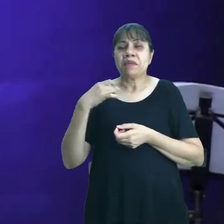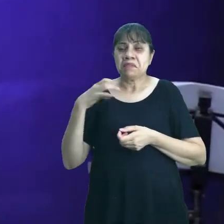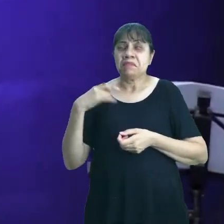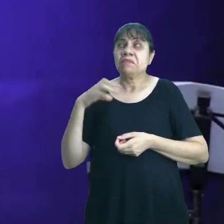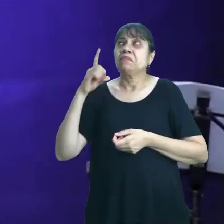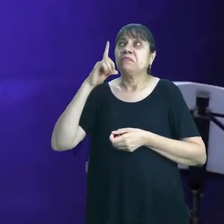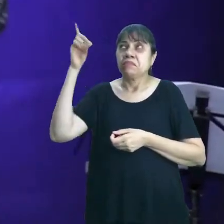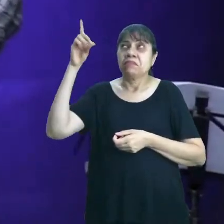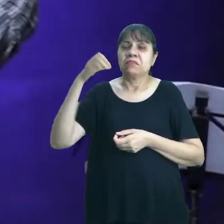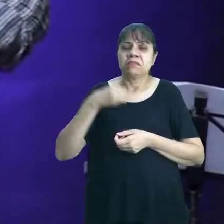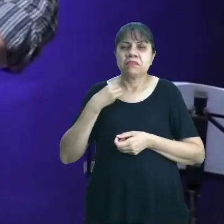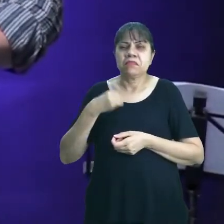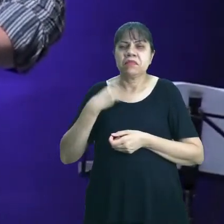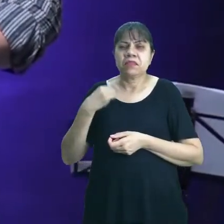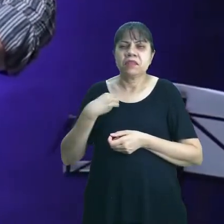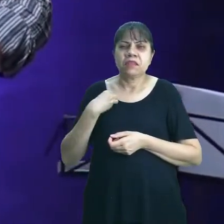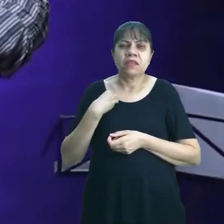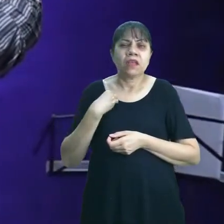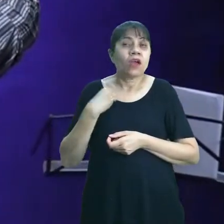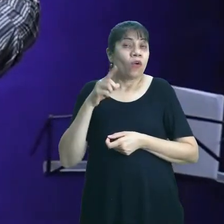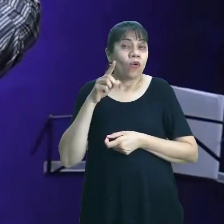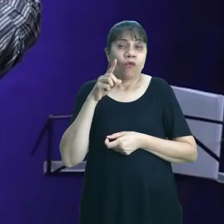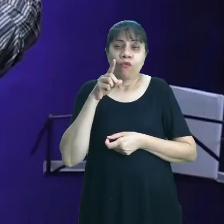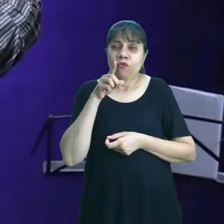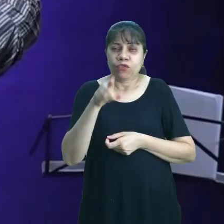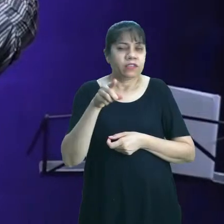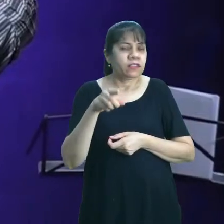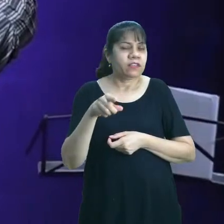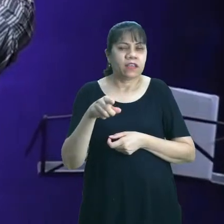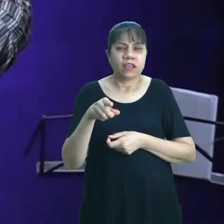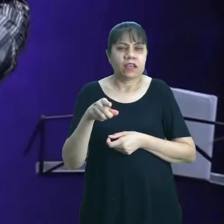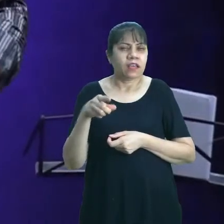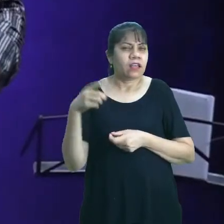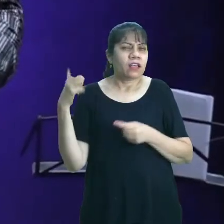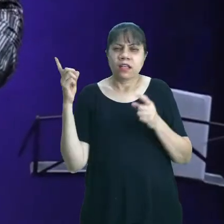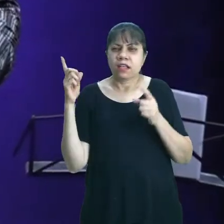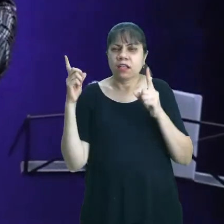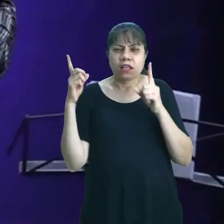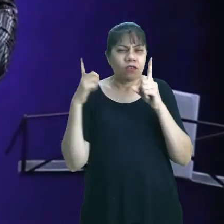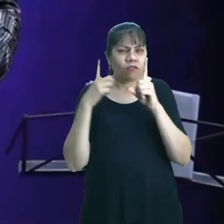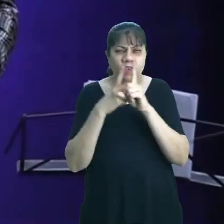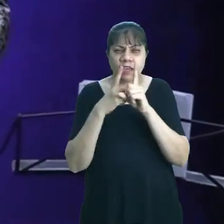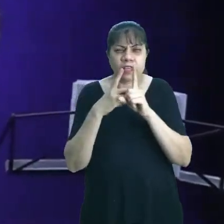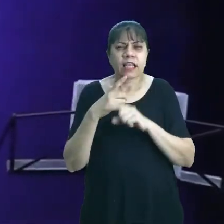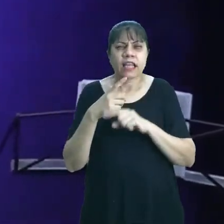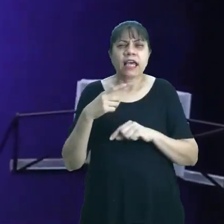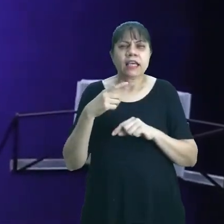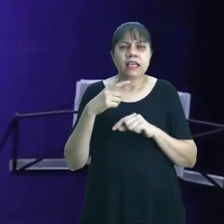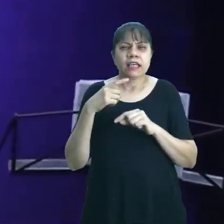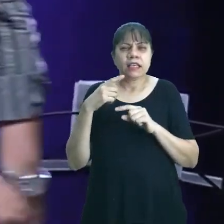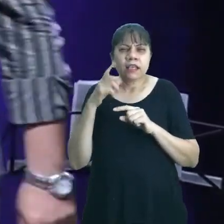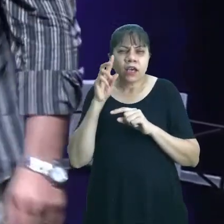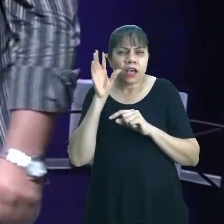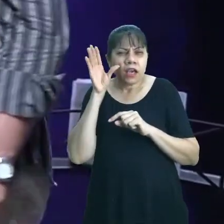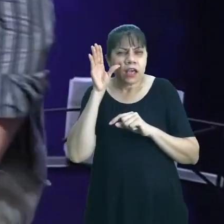Você não vai atrair homem temente a Deus com uma roupa curta demais. Não.